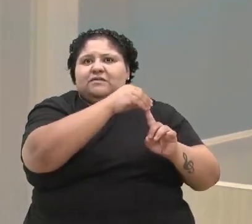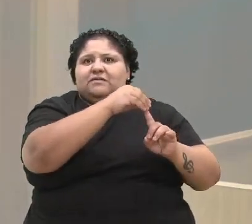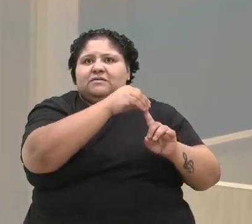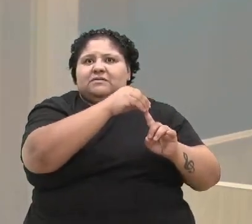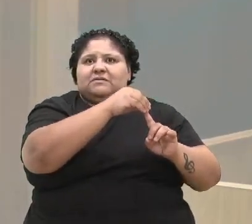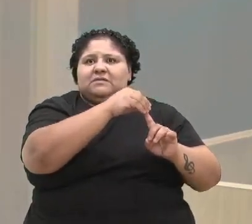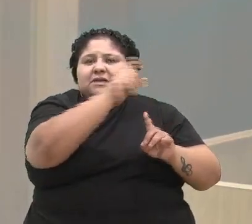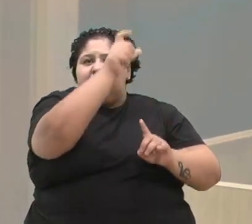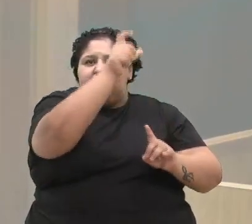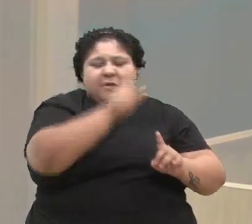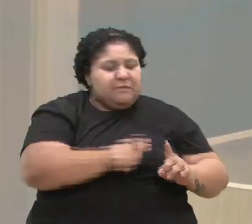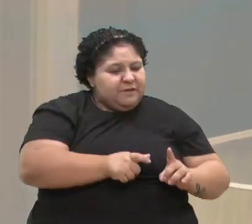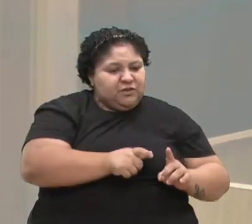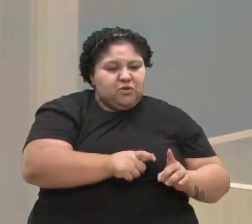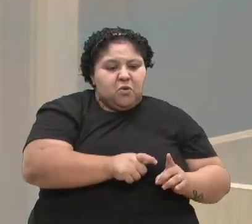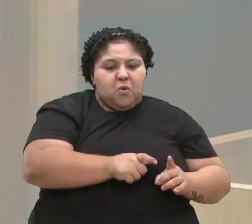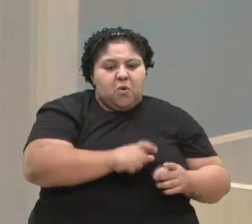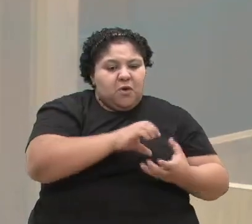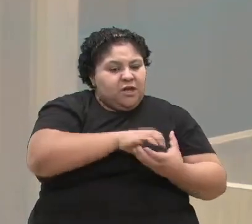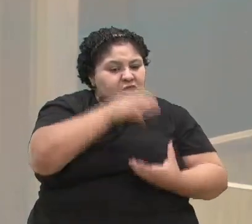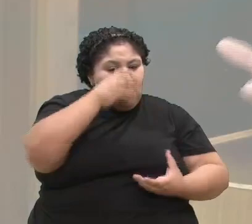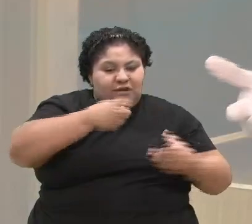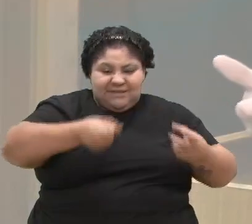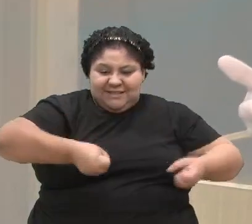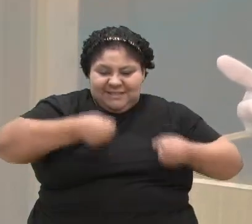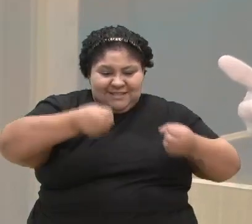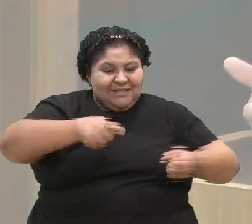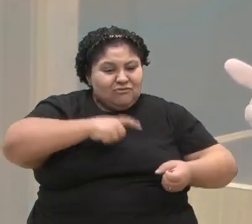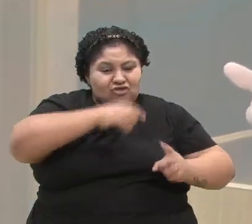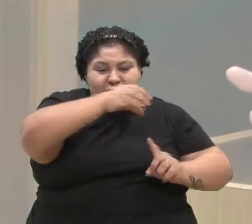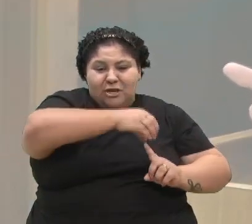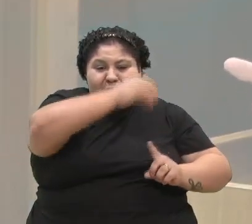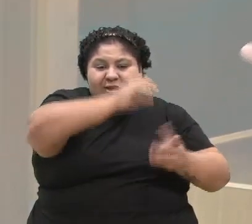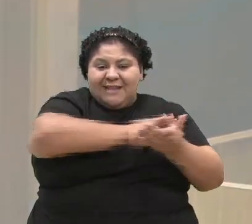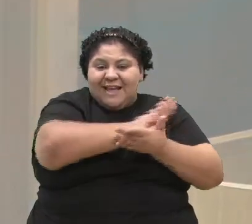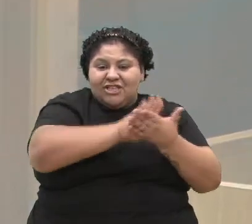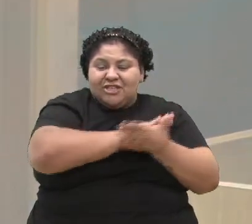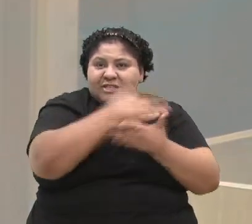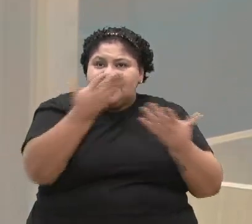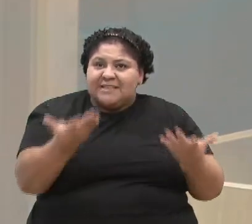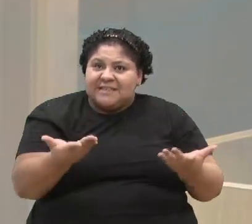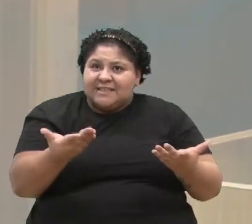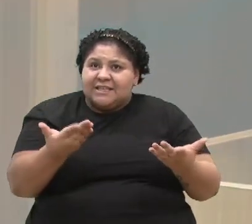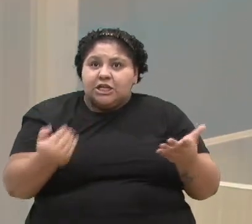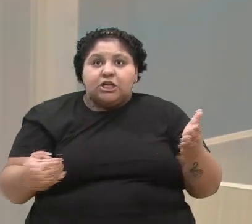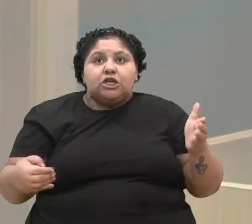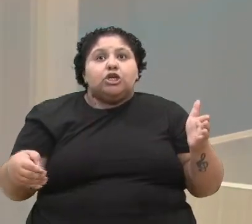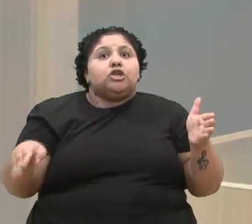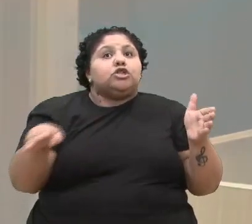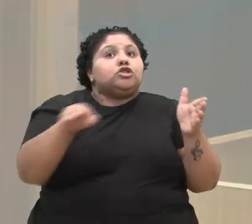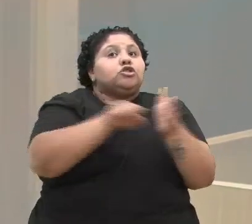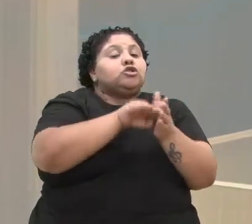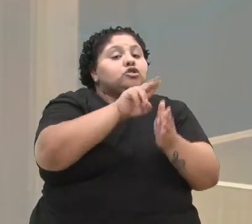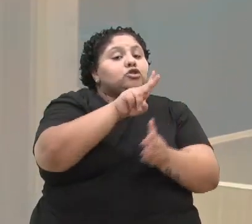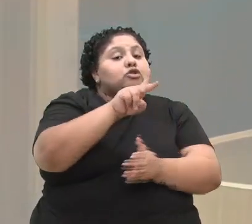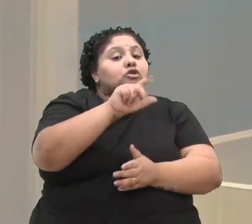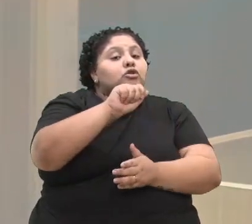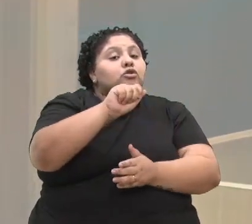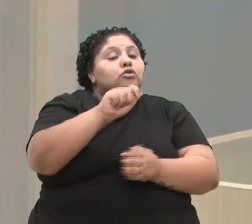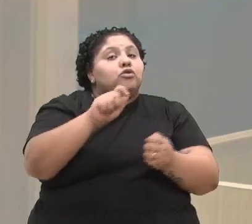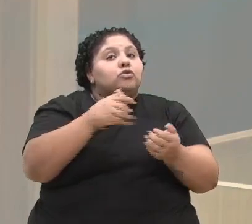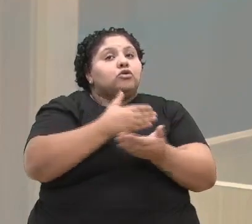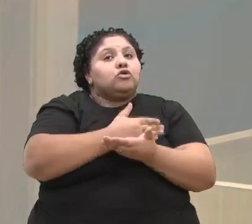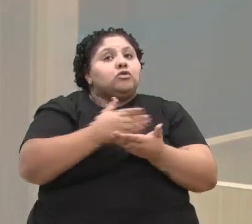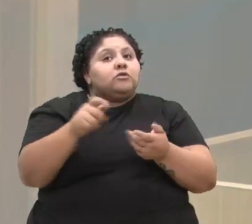pessoa idosa, cadeirante, não existia prioridade nenhuma lá dentro. Aí adentramos na UPA e começamos a fazer a fiscalização